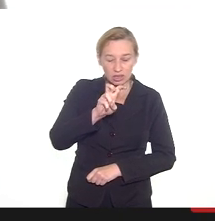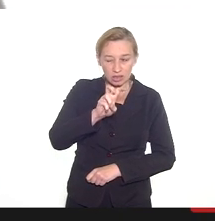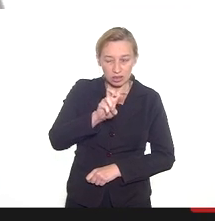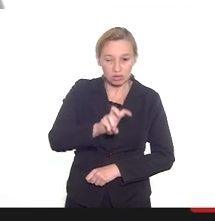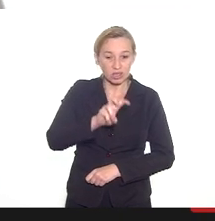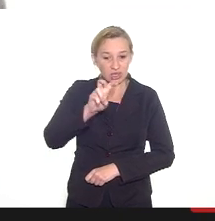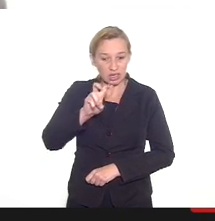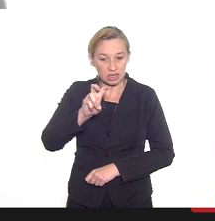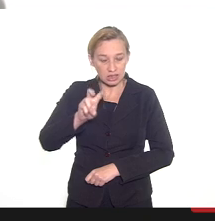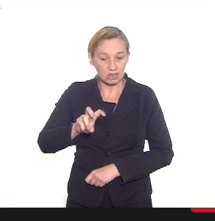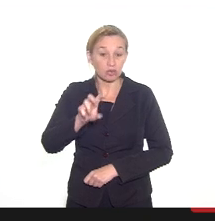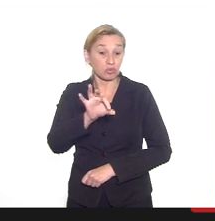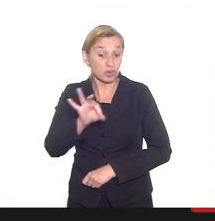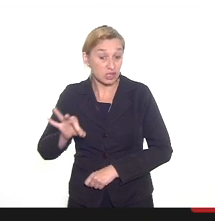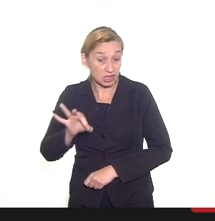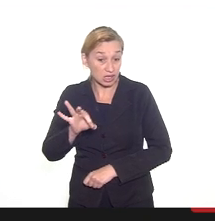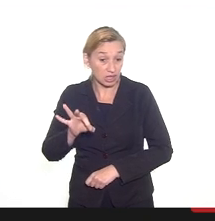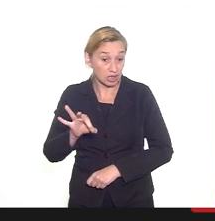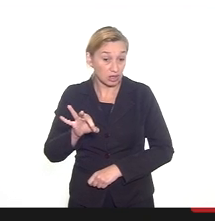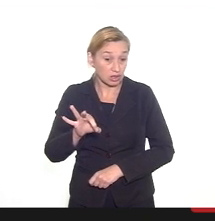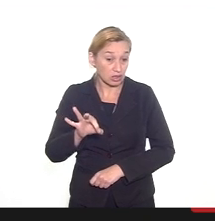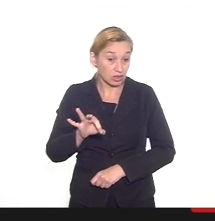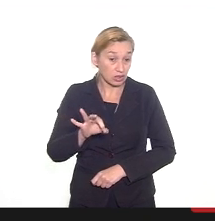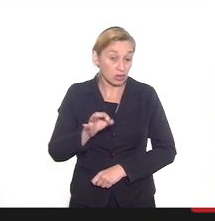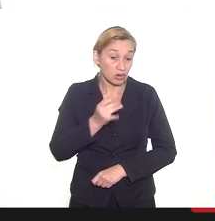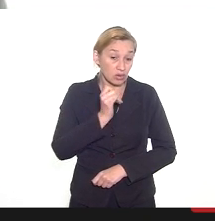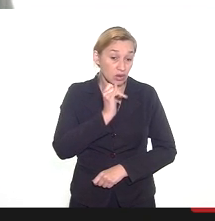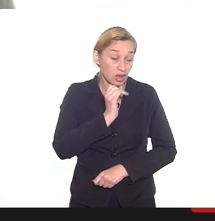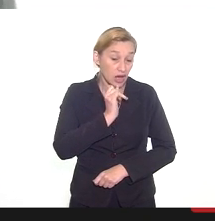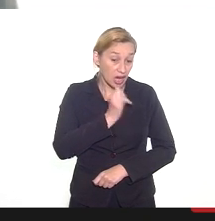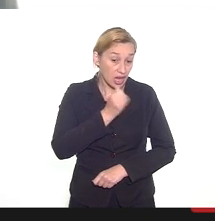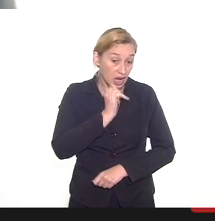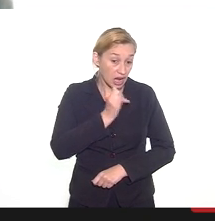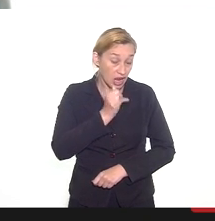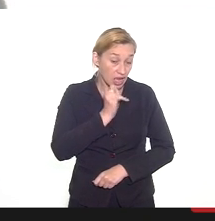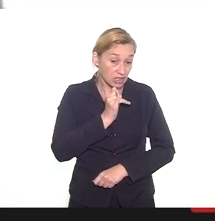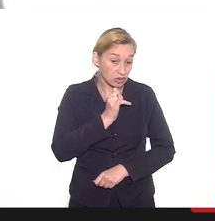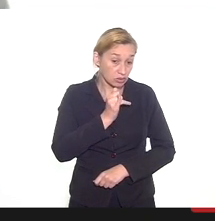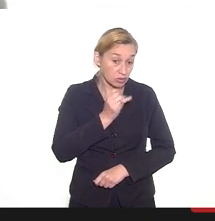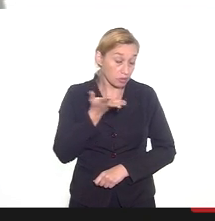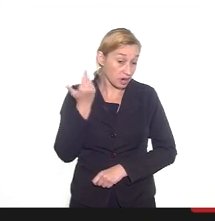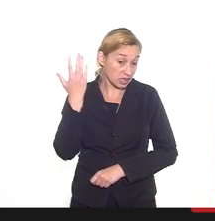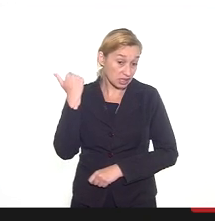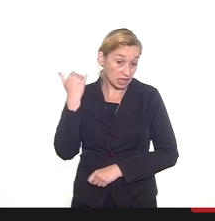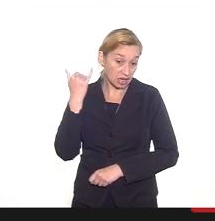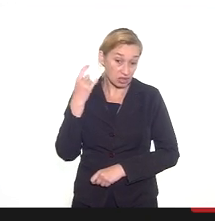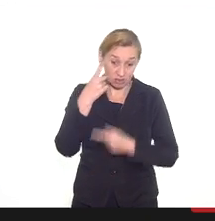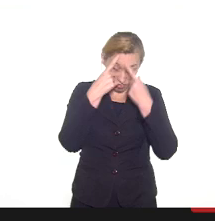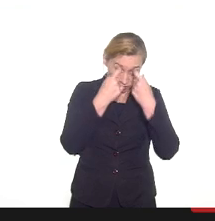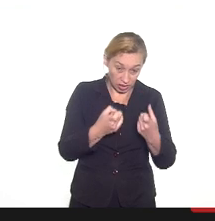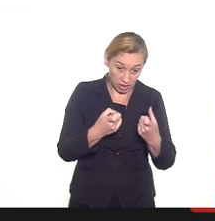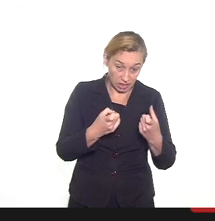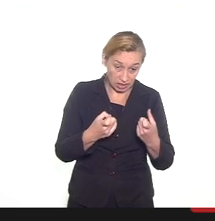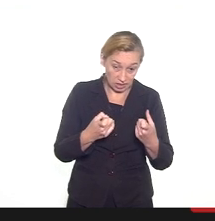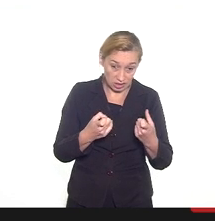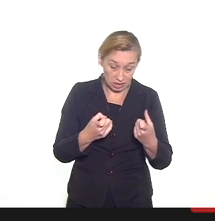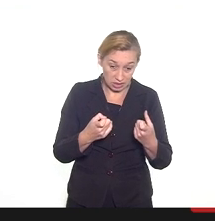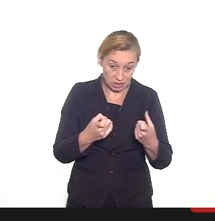55% dos casos há indicação de relatos de violência doméstica anterior, do autor contra a vítima, e